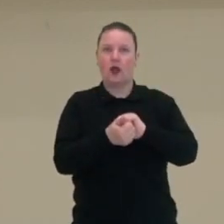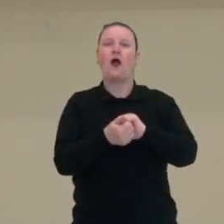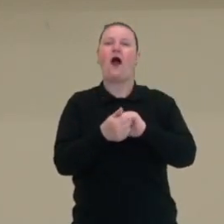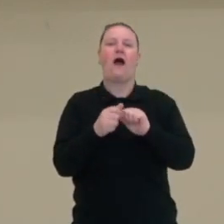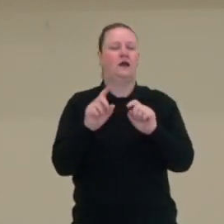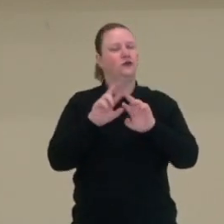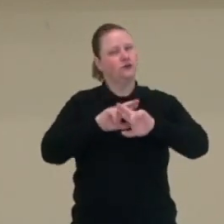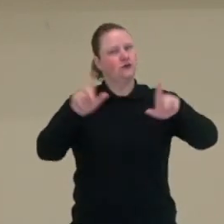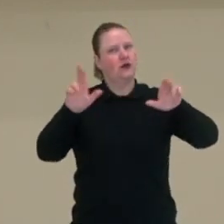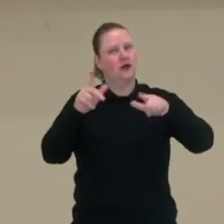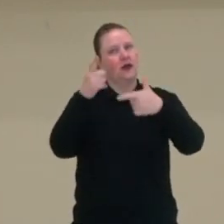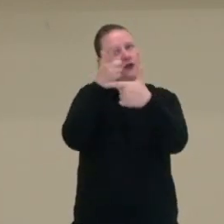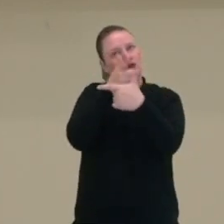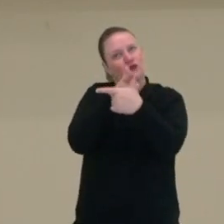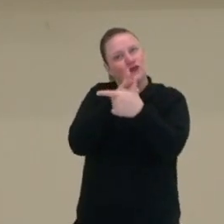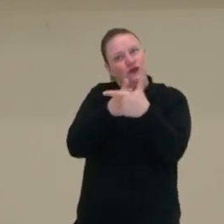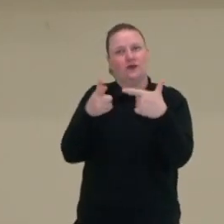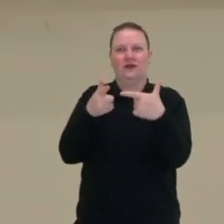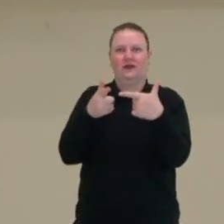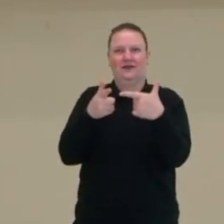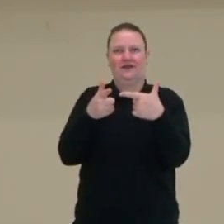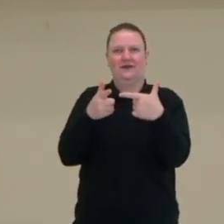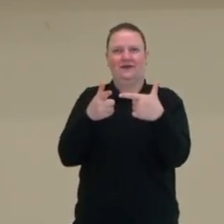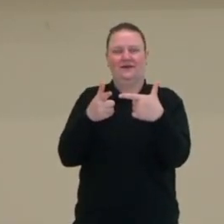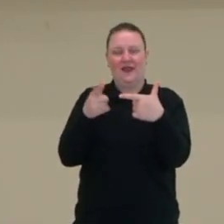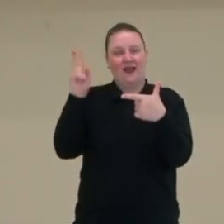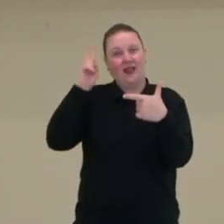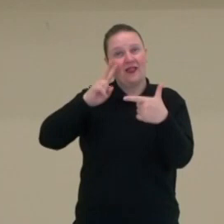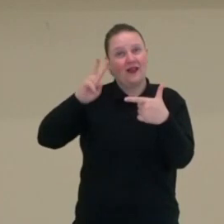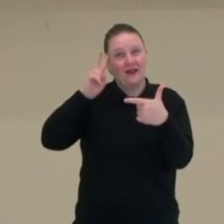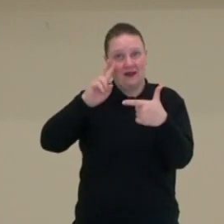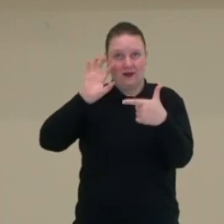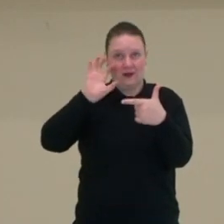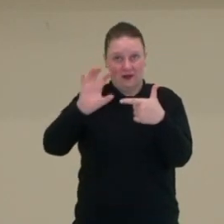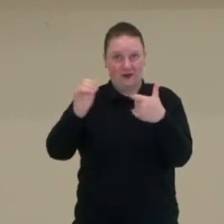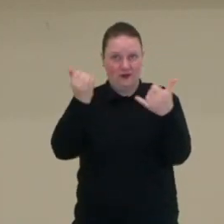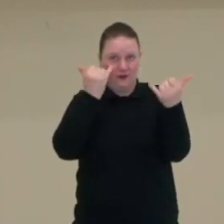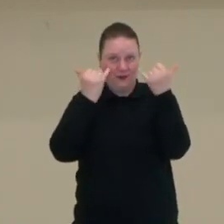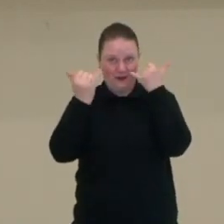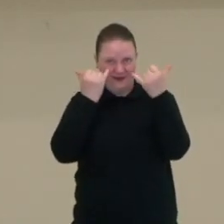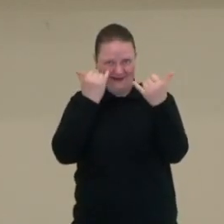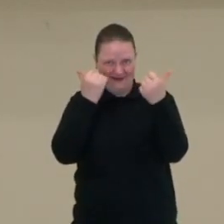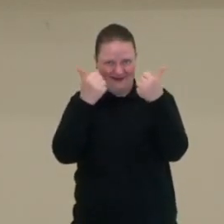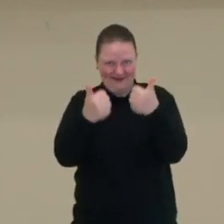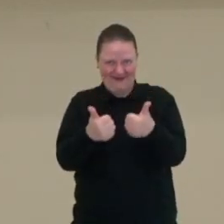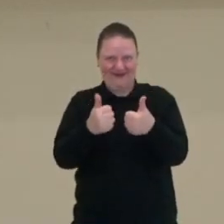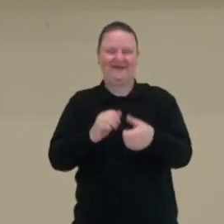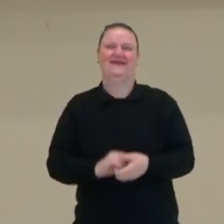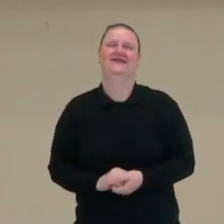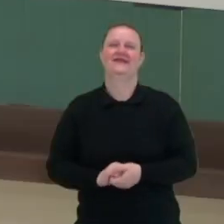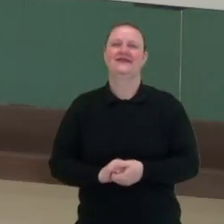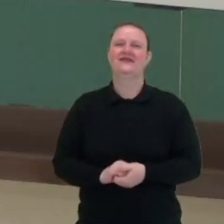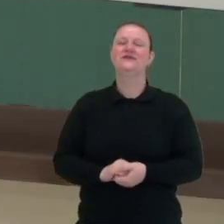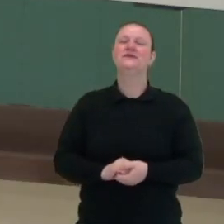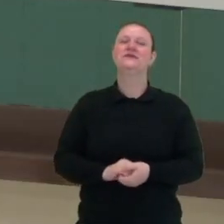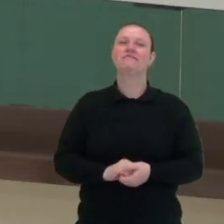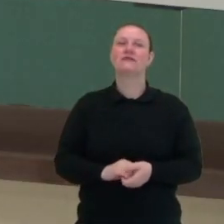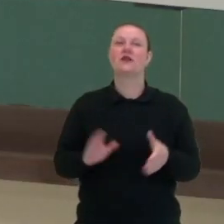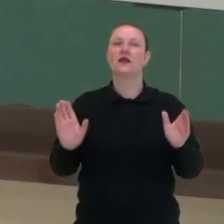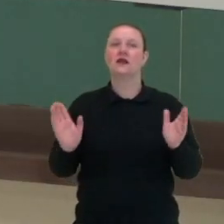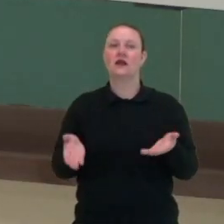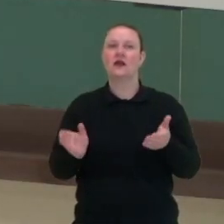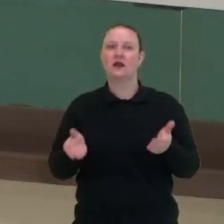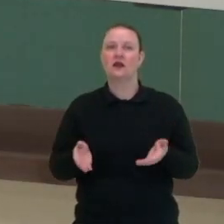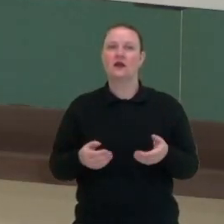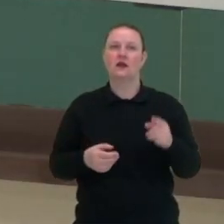por 100, ok? Então não pode esquecer dessas informações, ok? Então vamos lá. Nós vamos